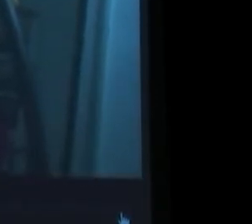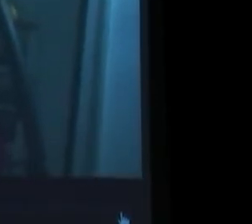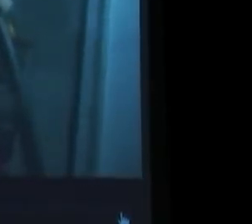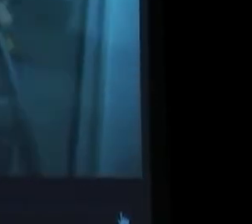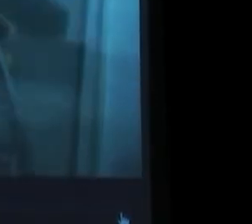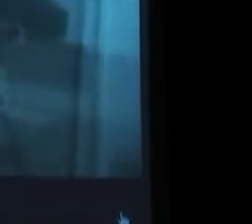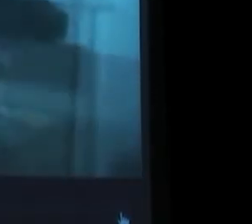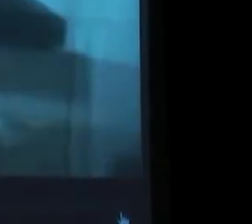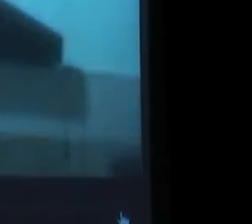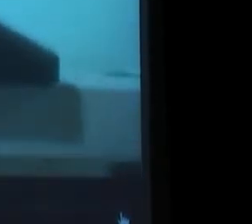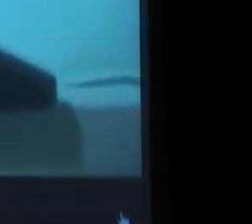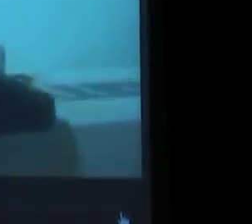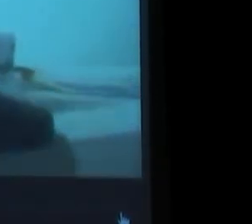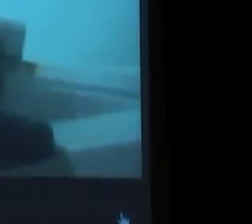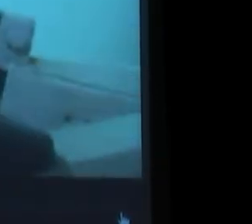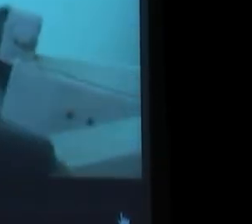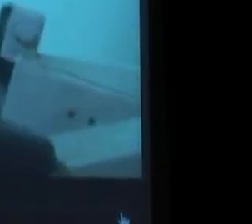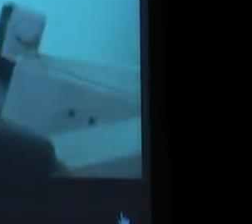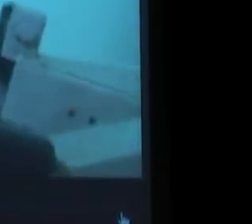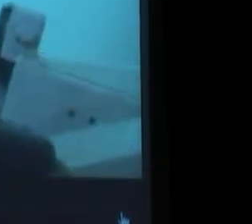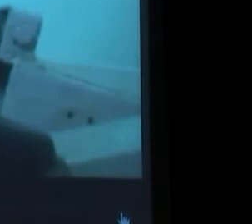fisioterapia,